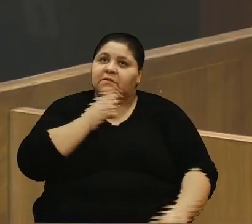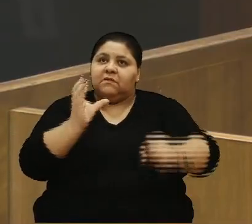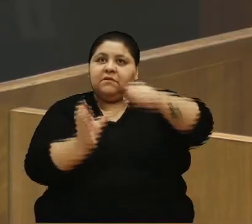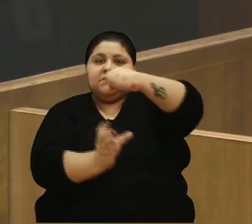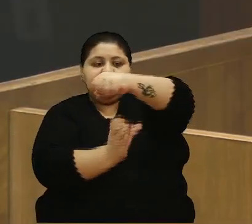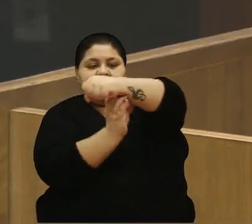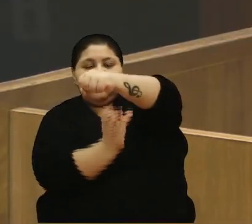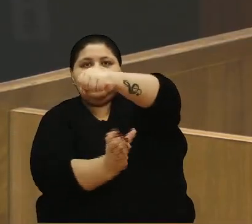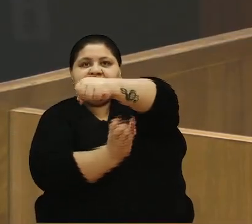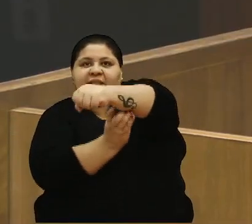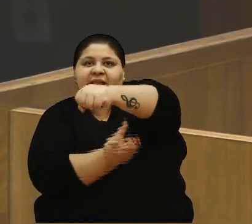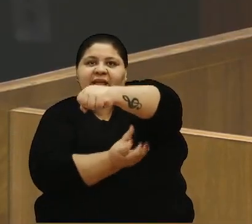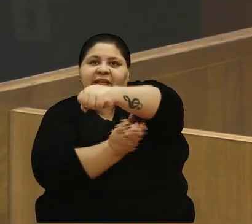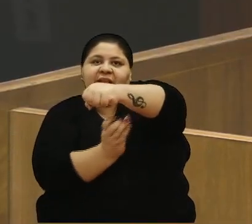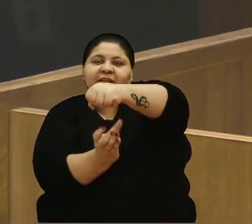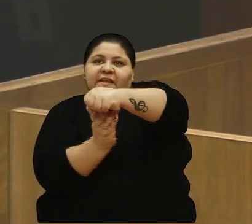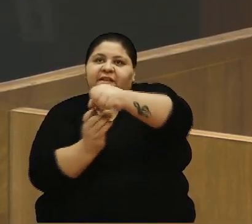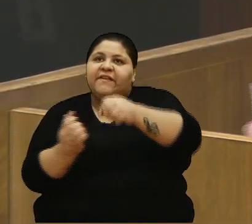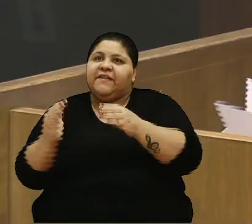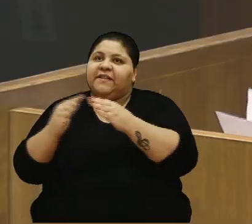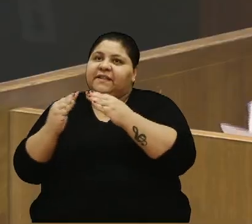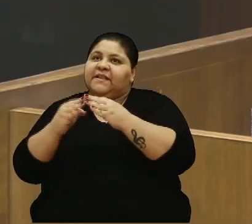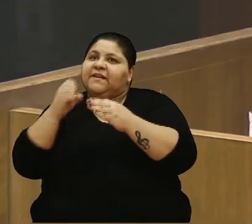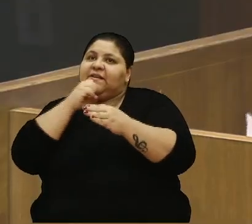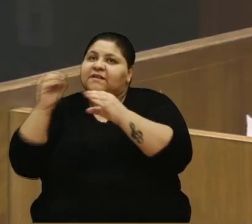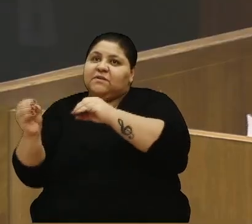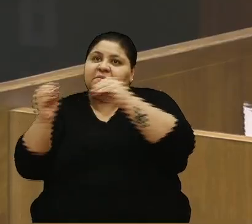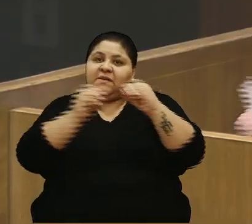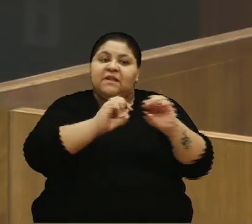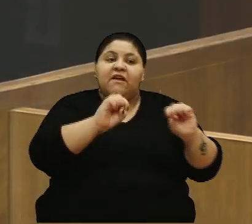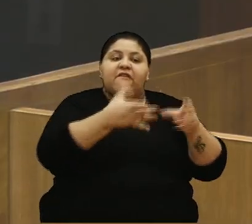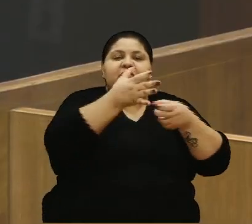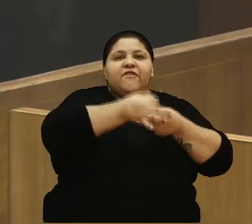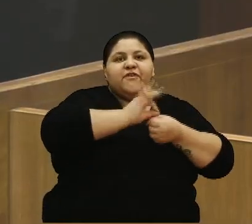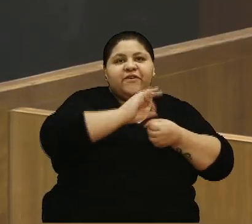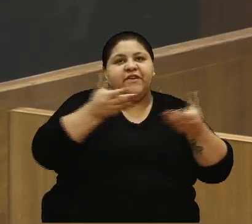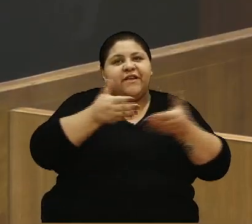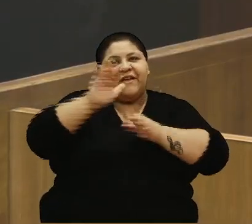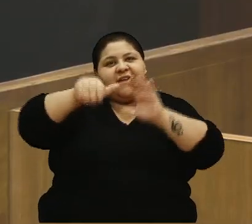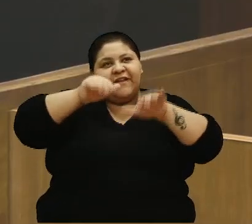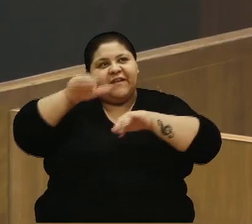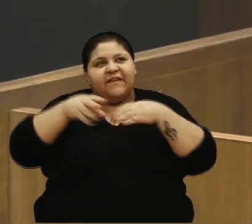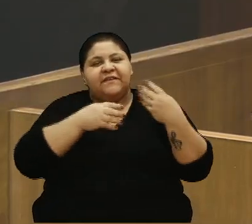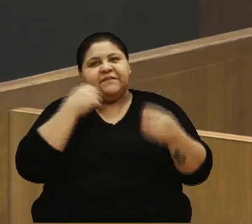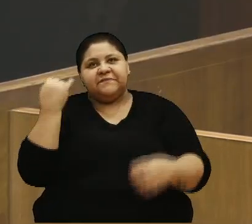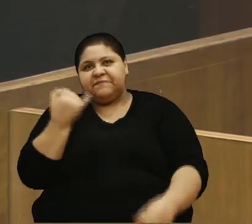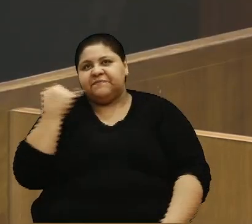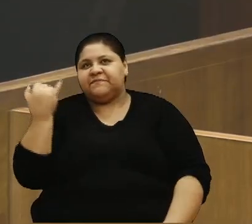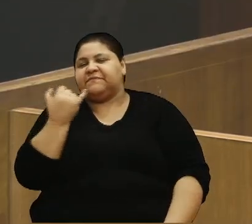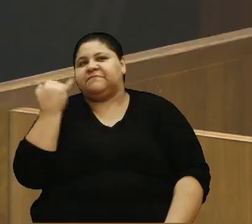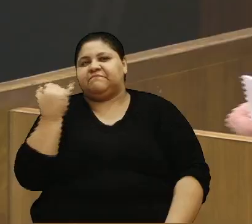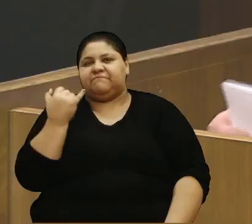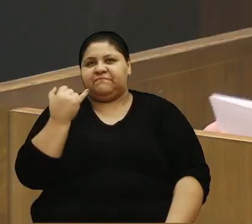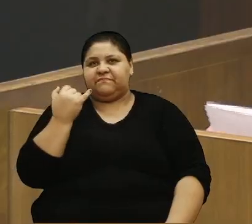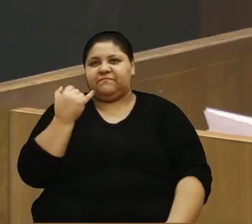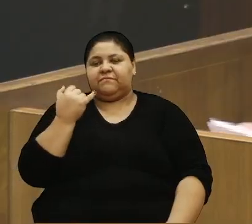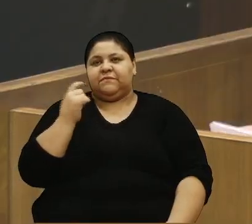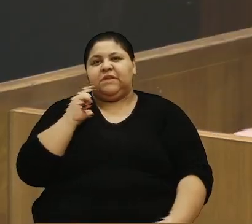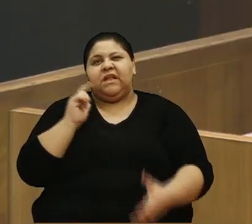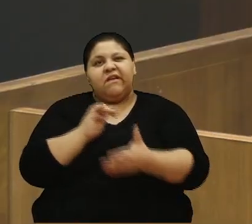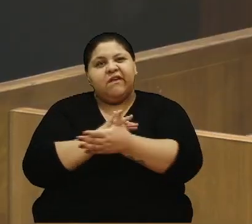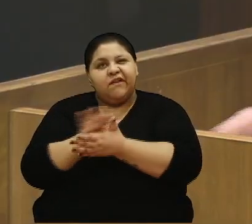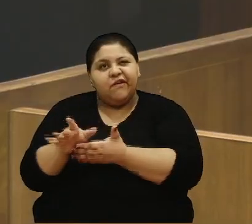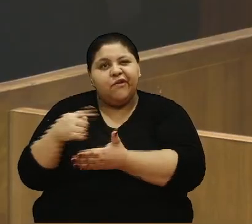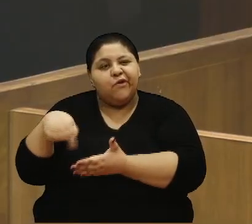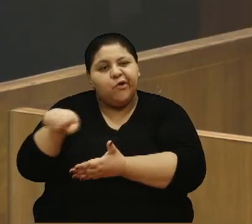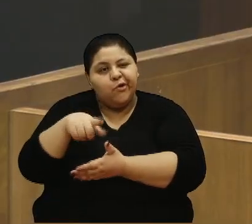da Casa de Pedra até o teleférico lá na Festa da Uva. E deixar o convite também muito importante, apesar da tragédia que deu, a